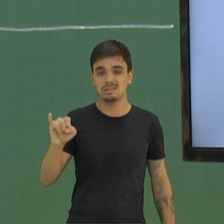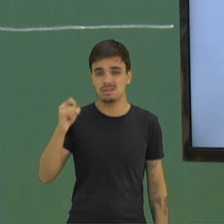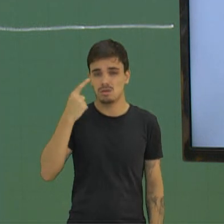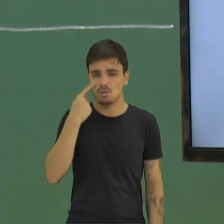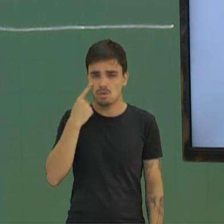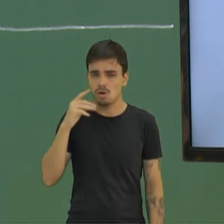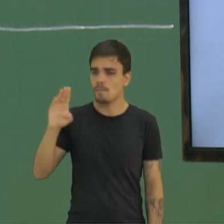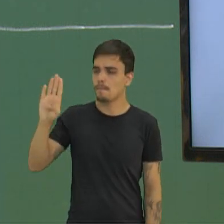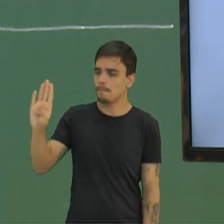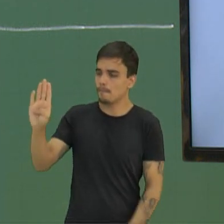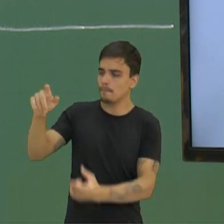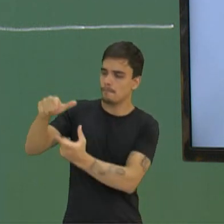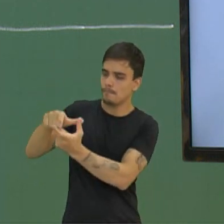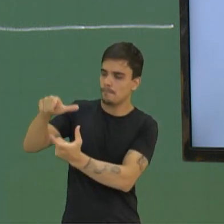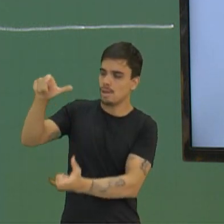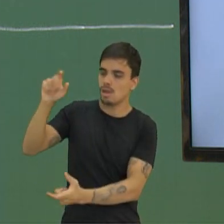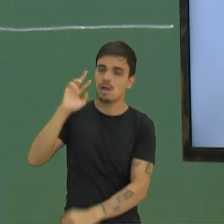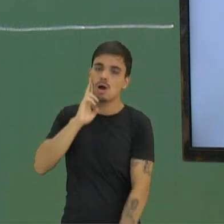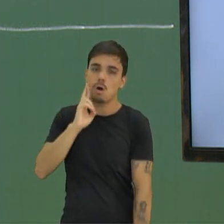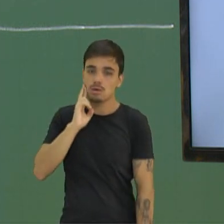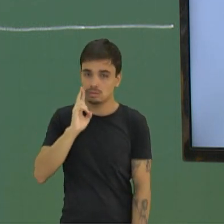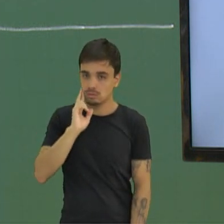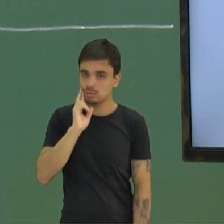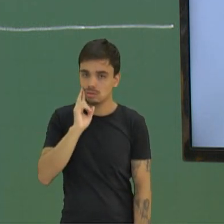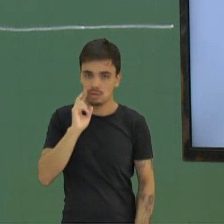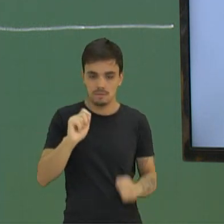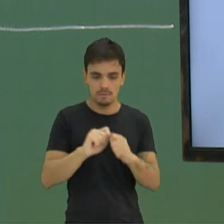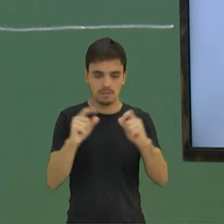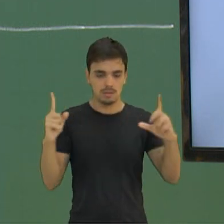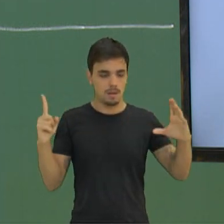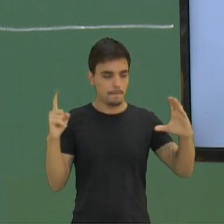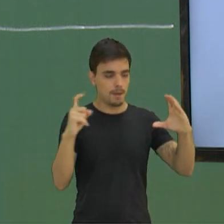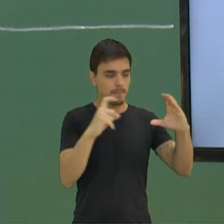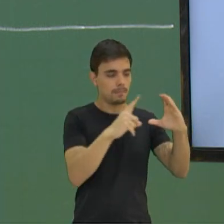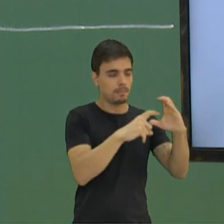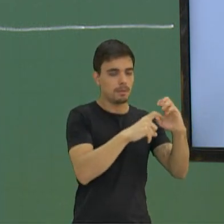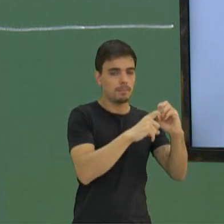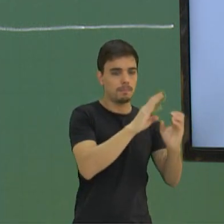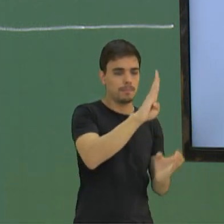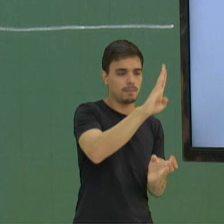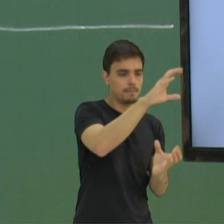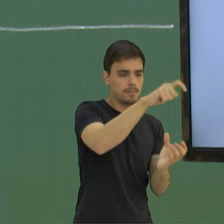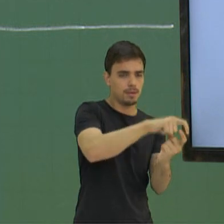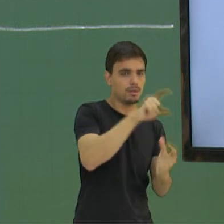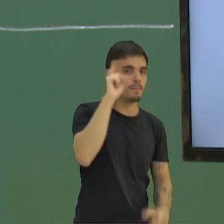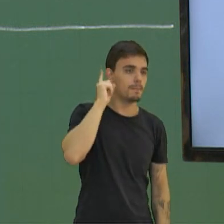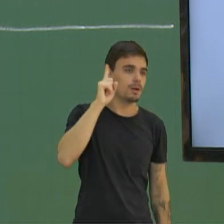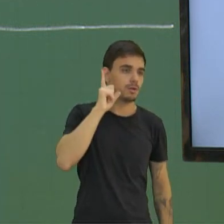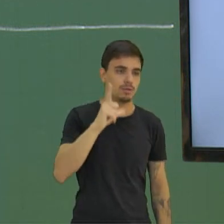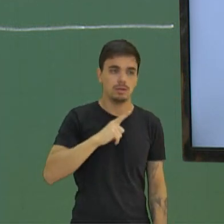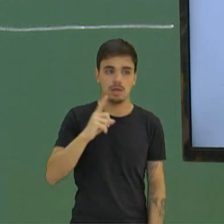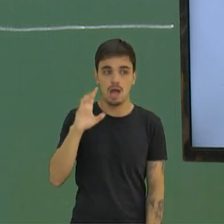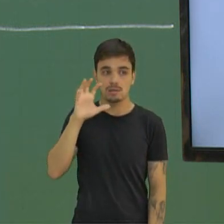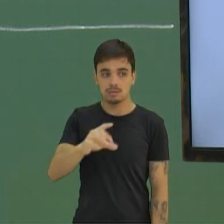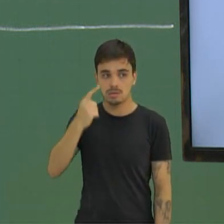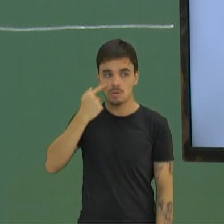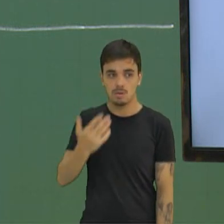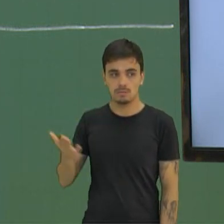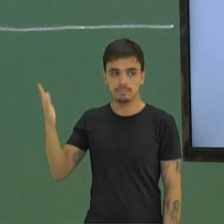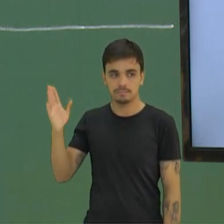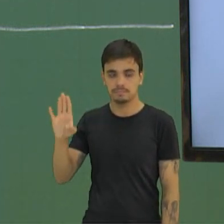fator da planta pura fizesse fecundasse esse nós teremos um ser assim ó bezão